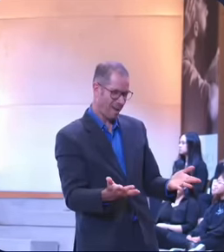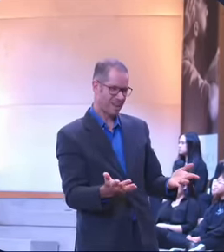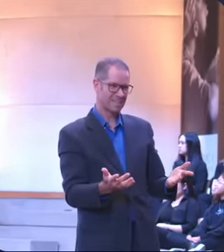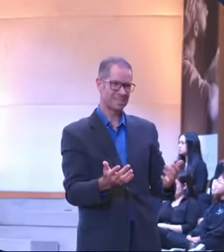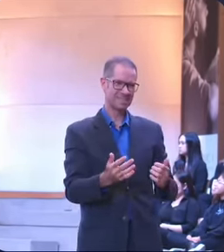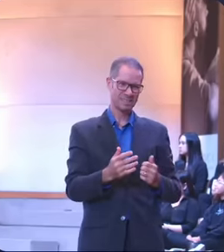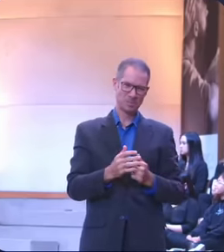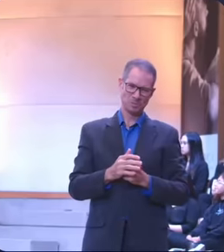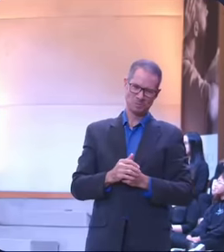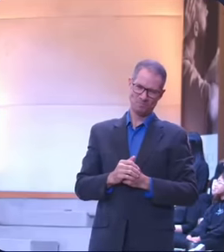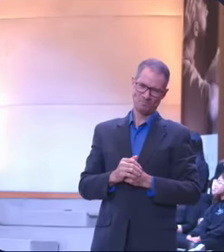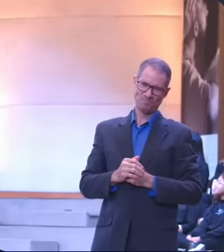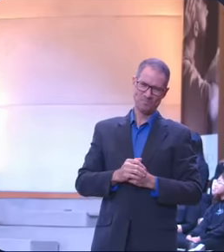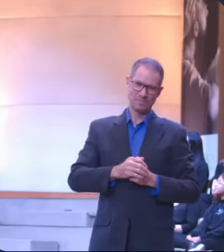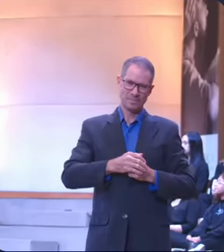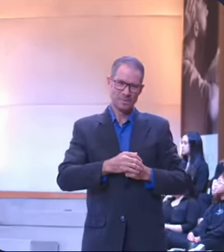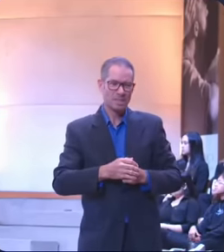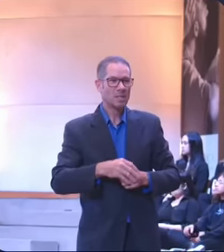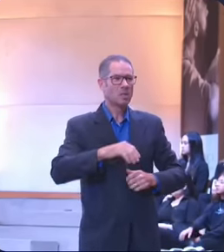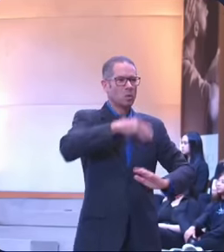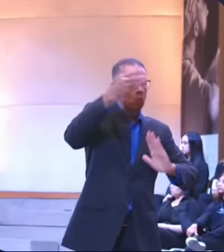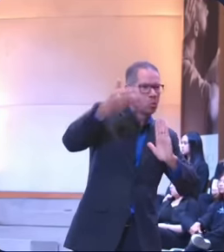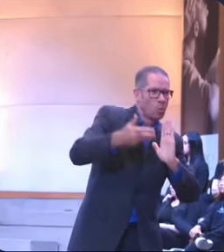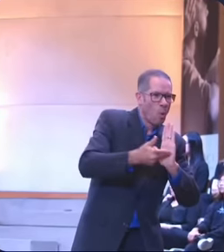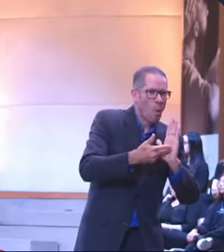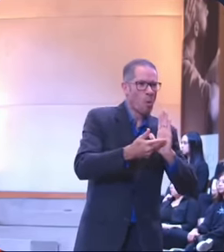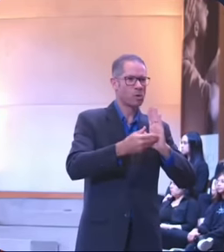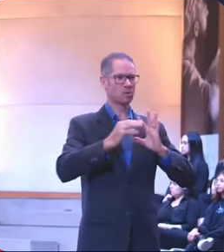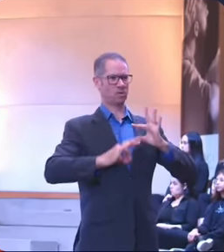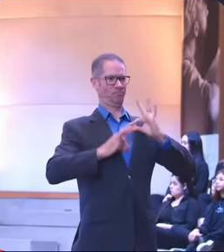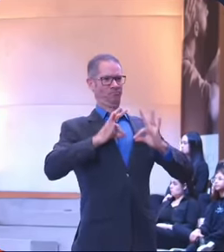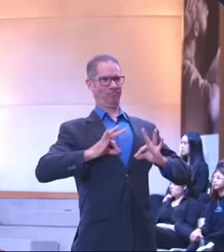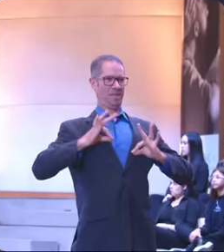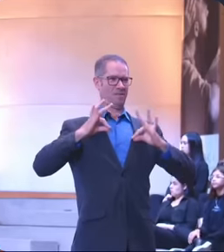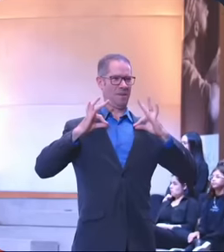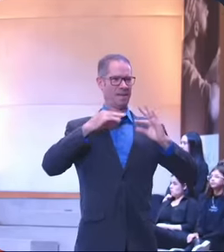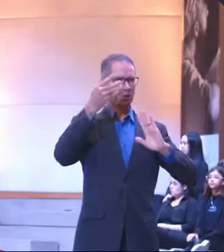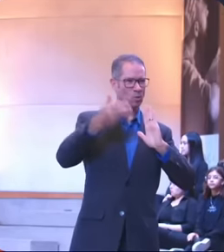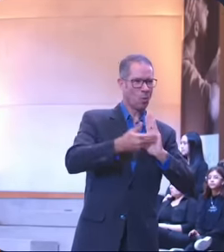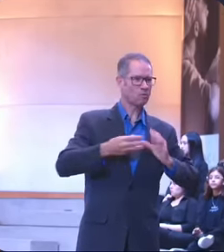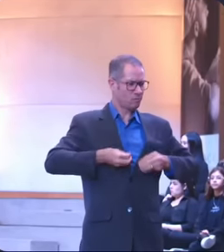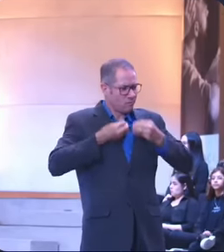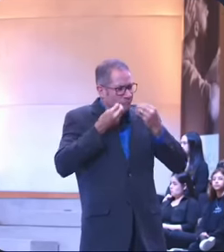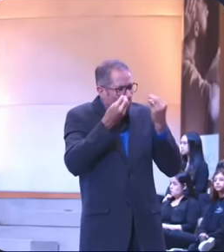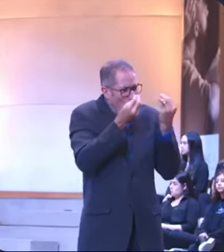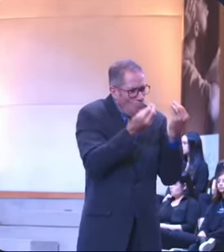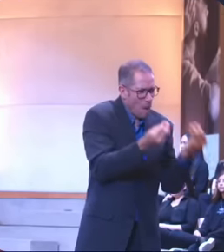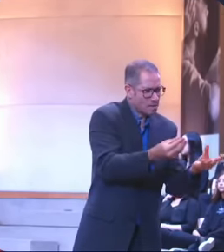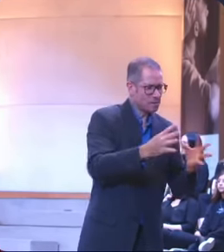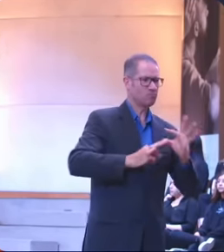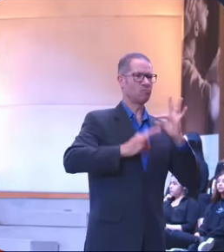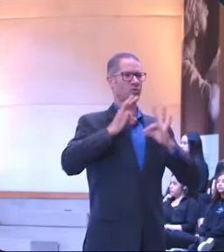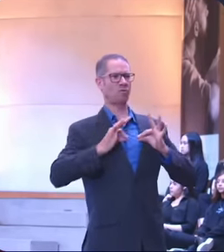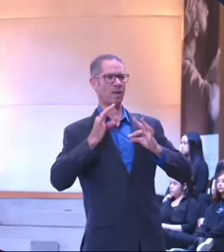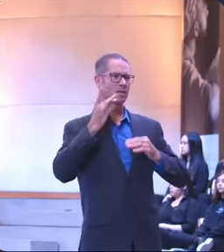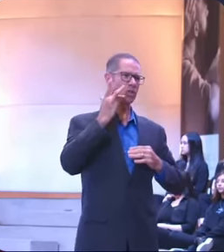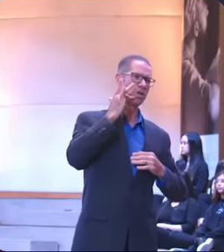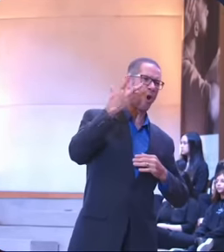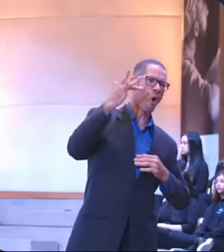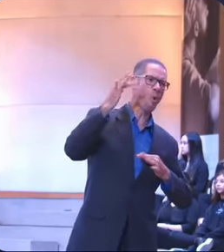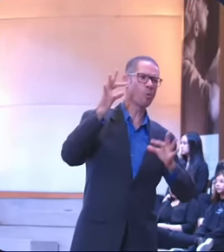E aí então recolheram todos os enfeites, todos não, doação de enfeites de